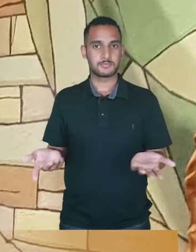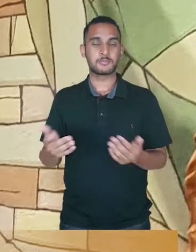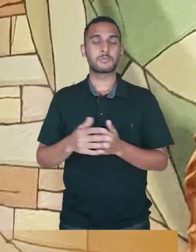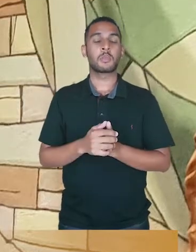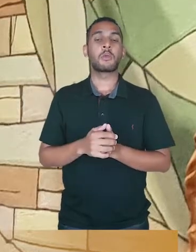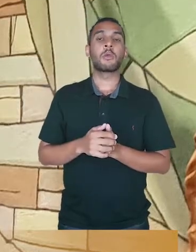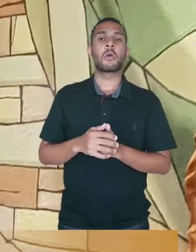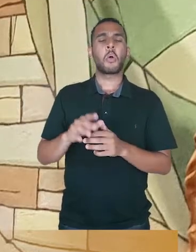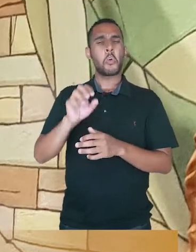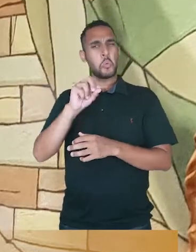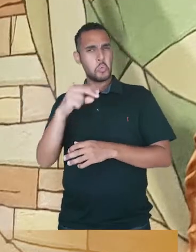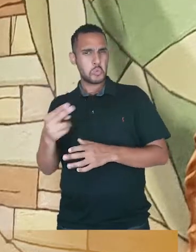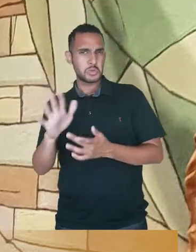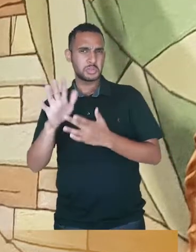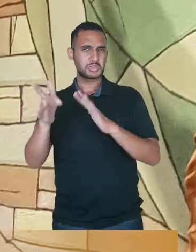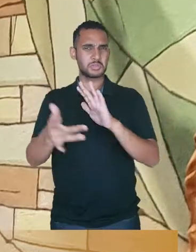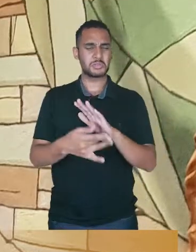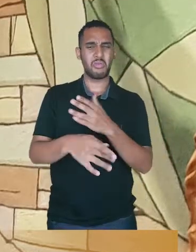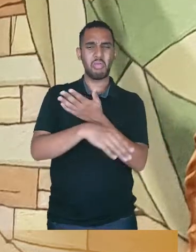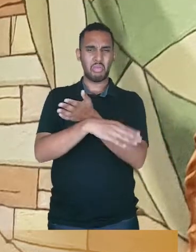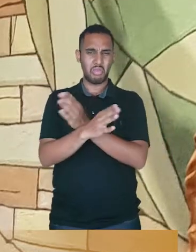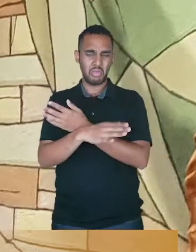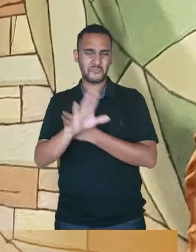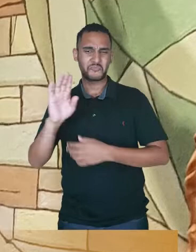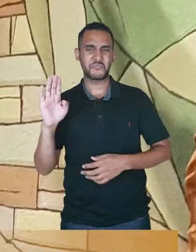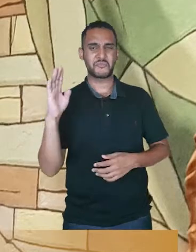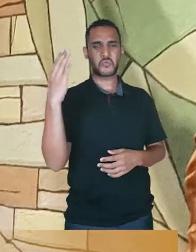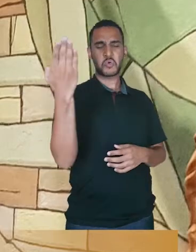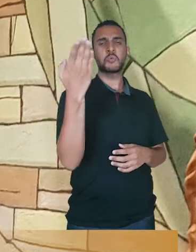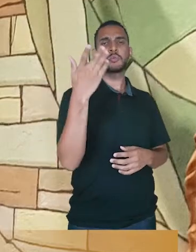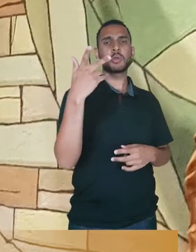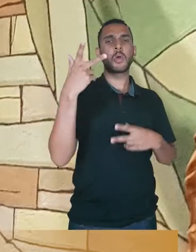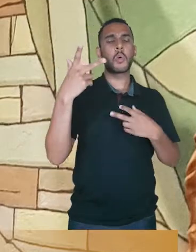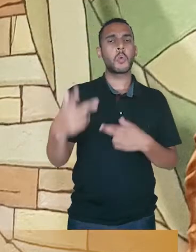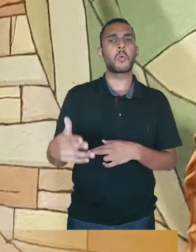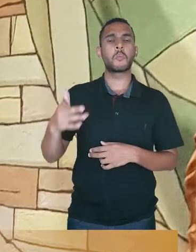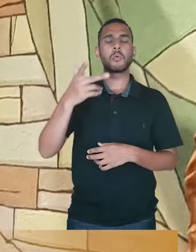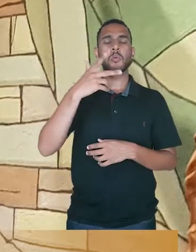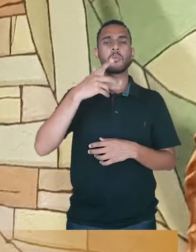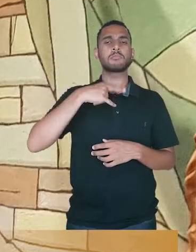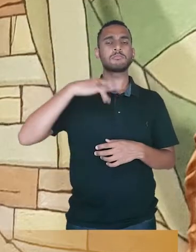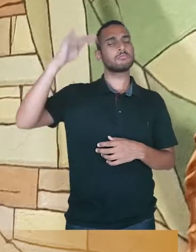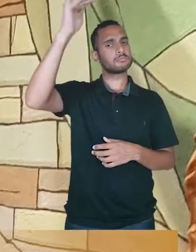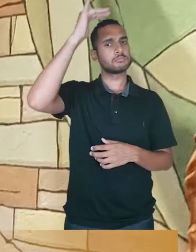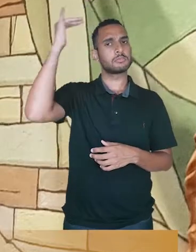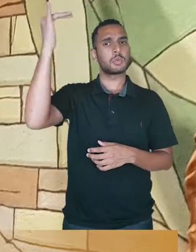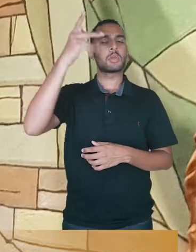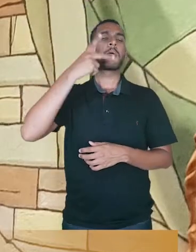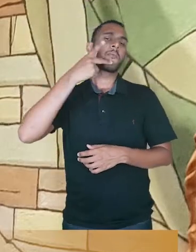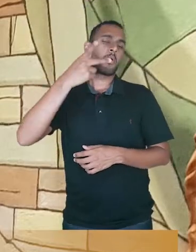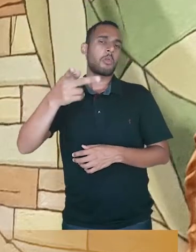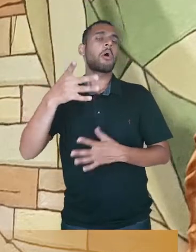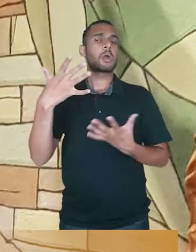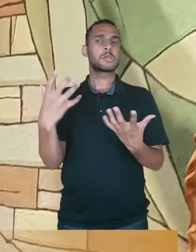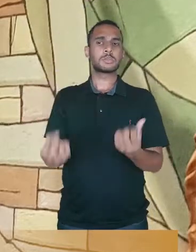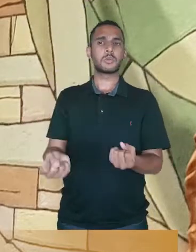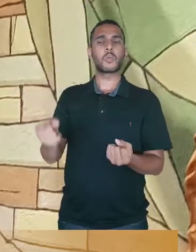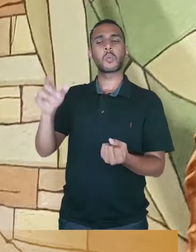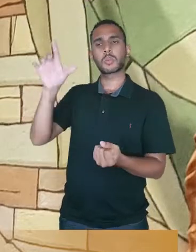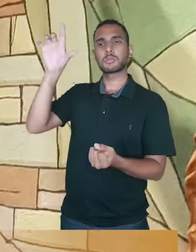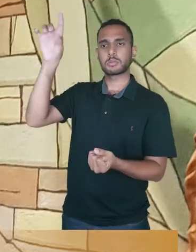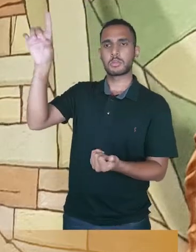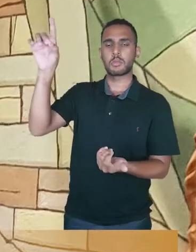o jesus é um vigarista quando se apresentou como o senhor do sábado e deixou que fosse abordado com o título divino de